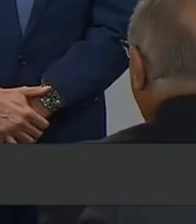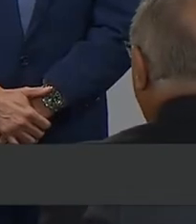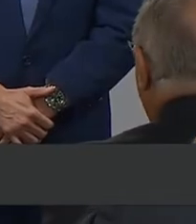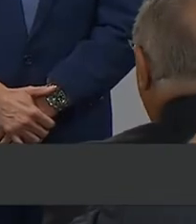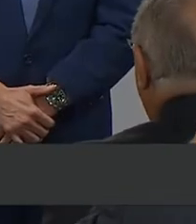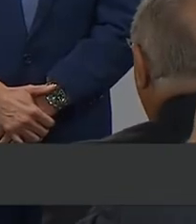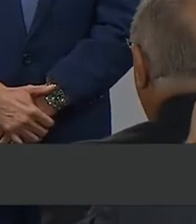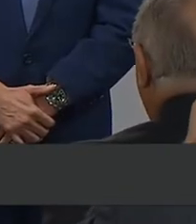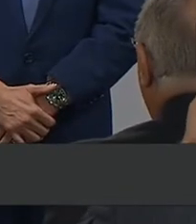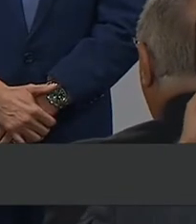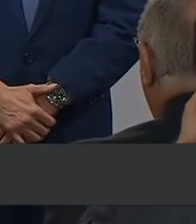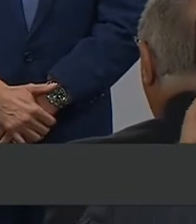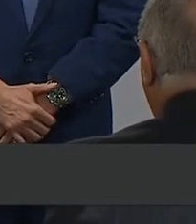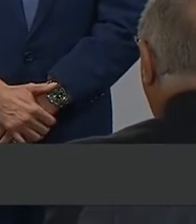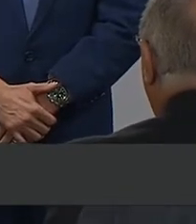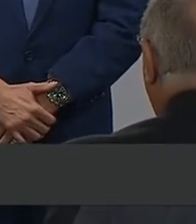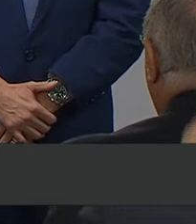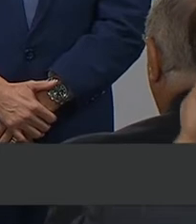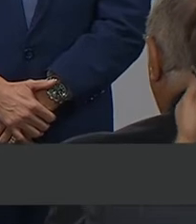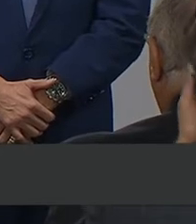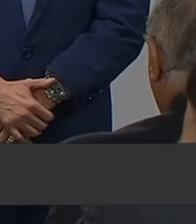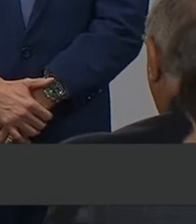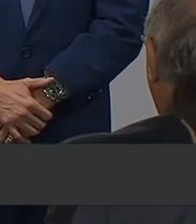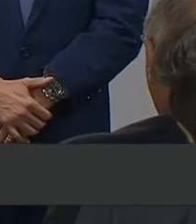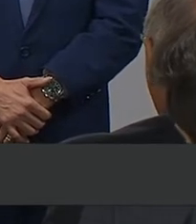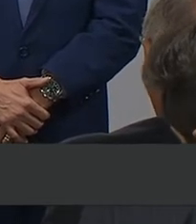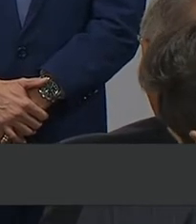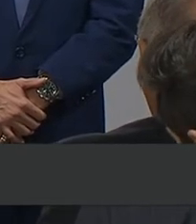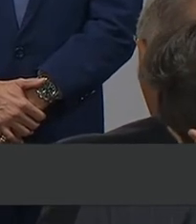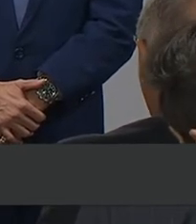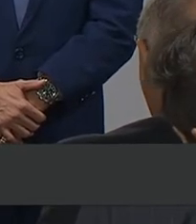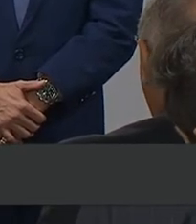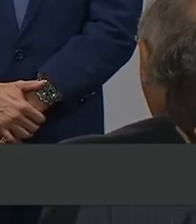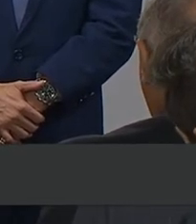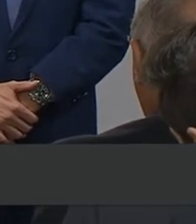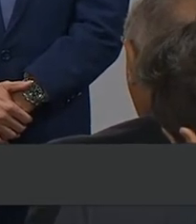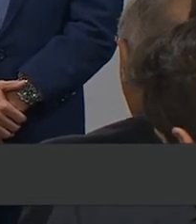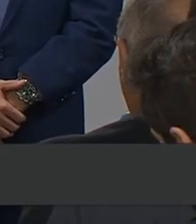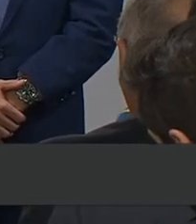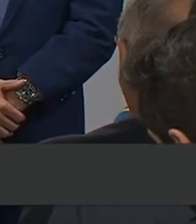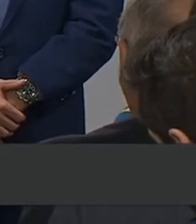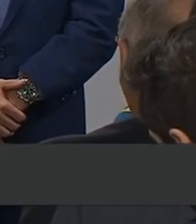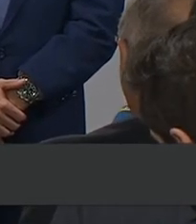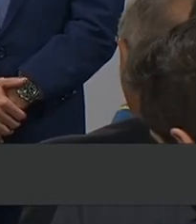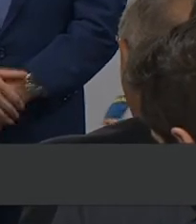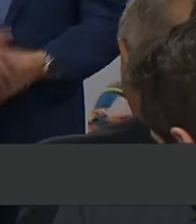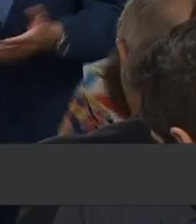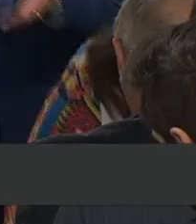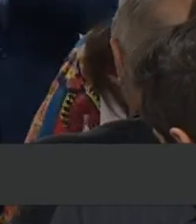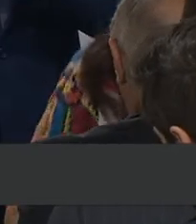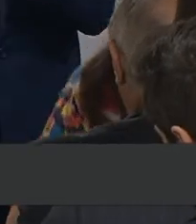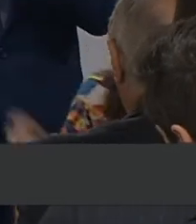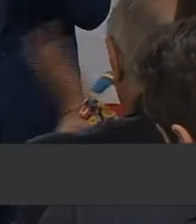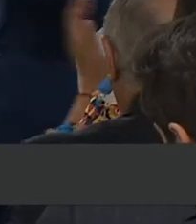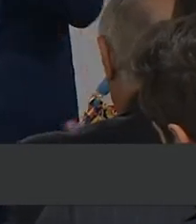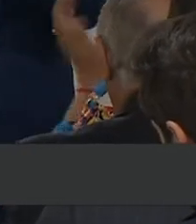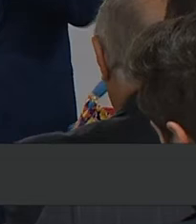processos seletivos no âmbito da administração pública federal direta e indireta